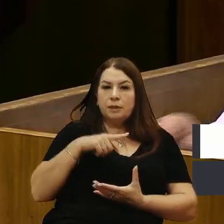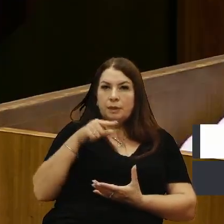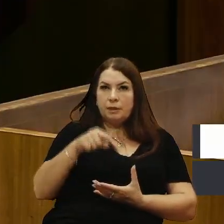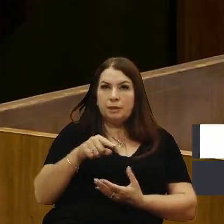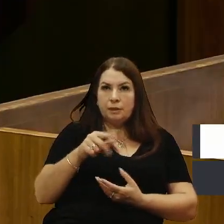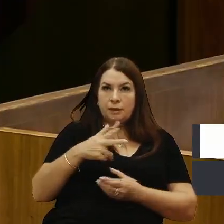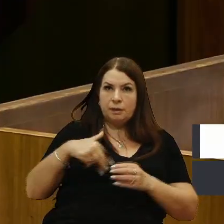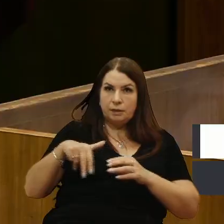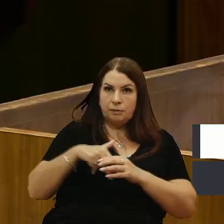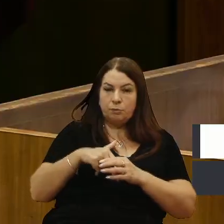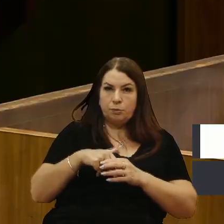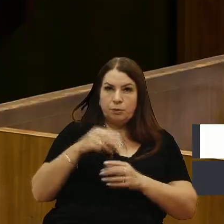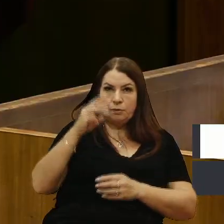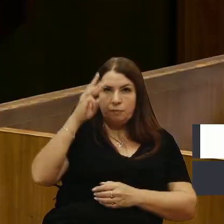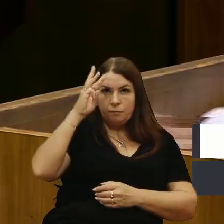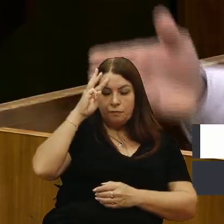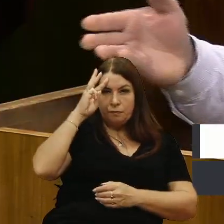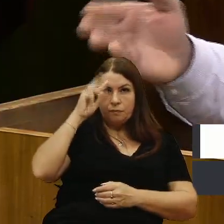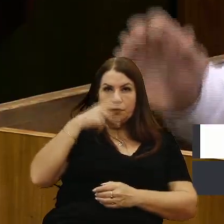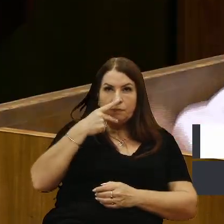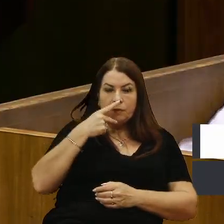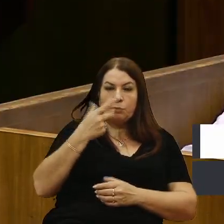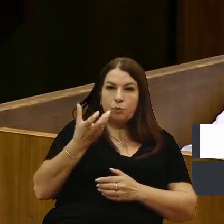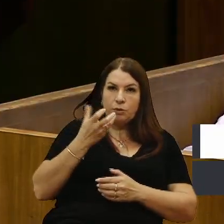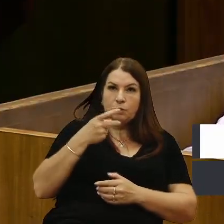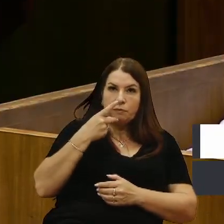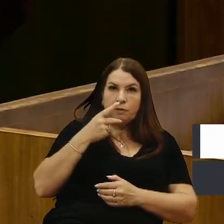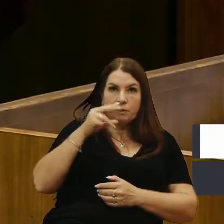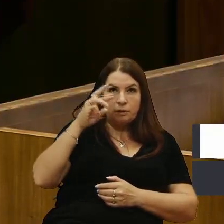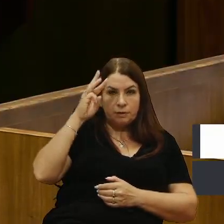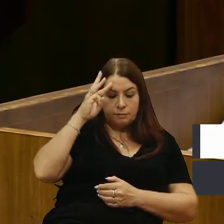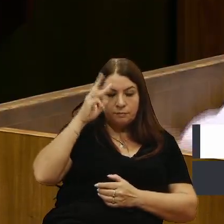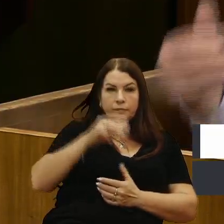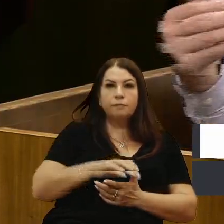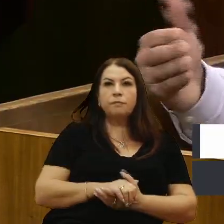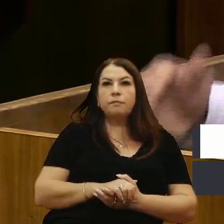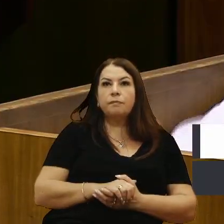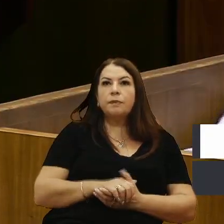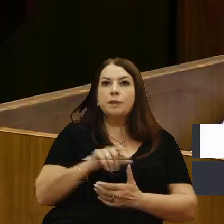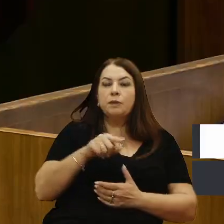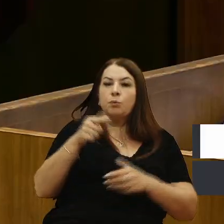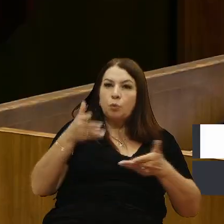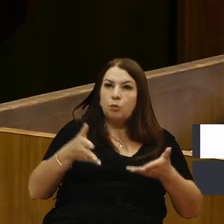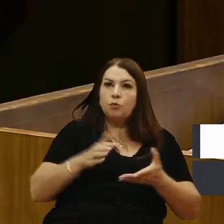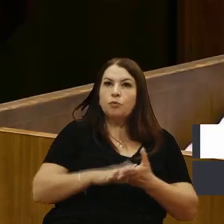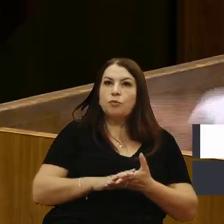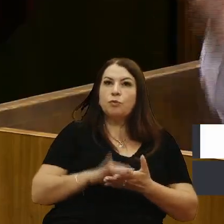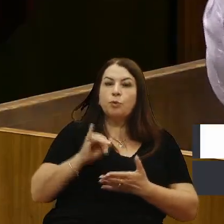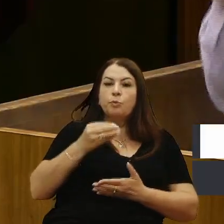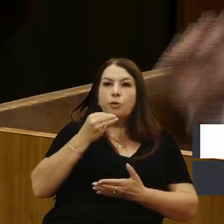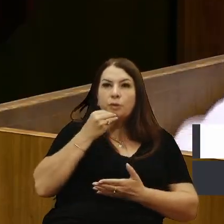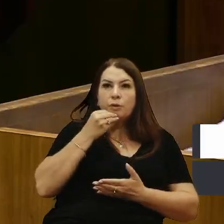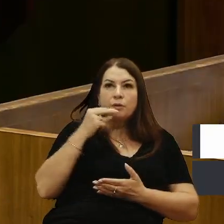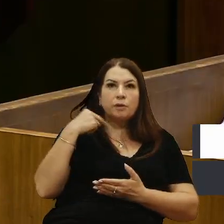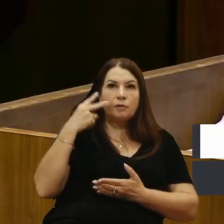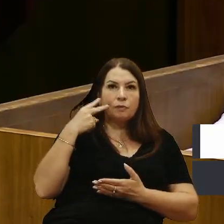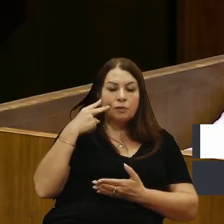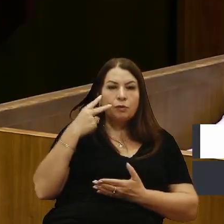nessa tribuna na terça-feira falando, porque eu queria que fosse na terça. E estou hoje com a oportunidade da